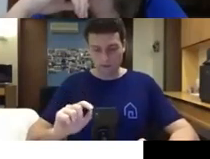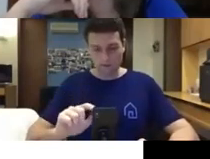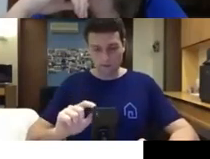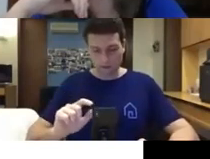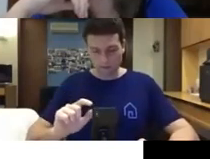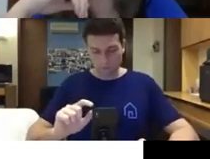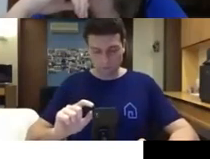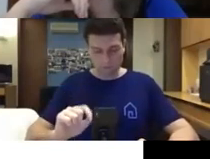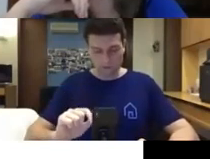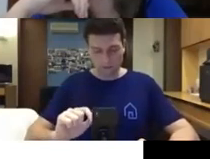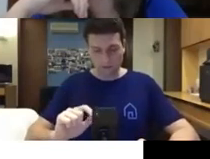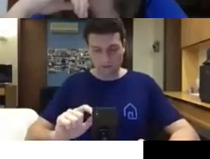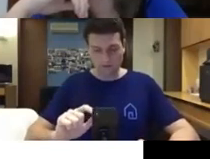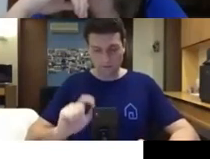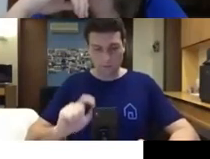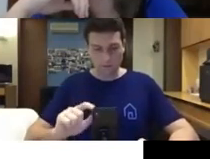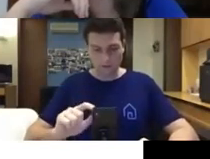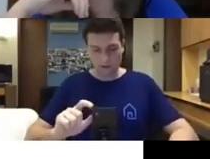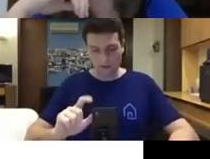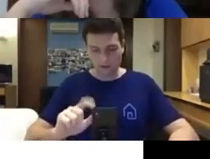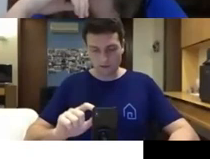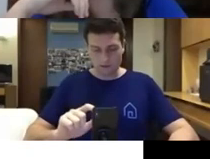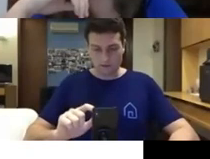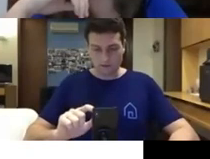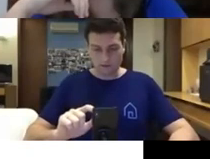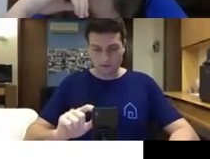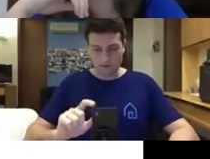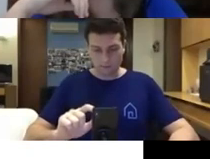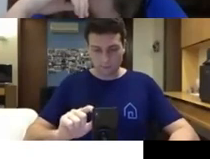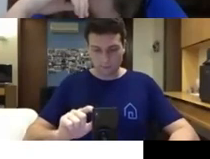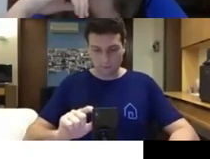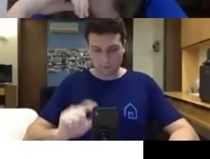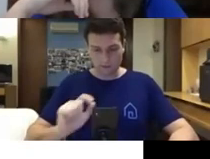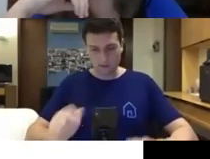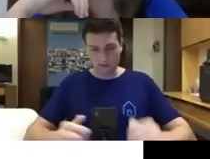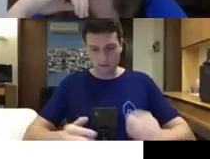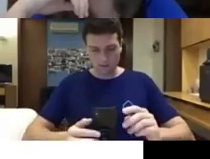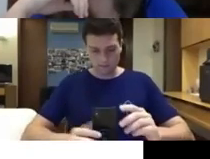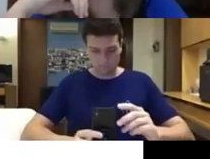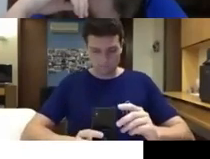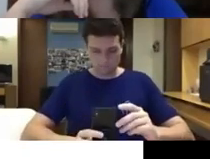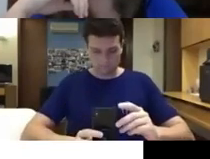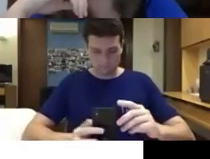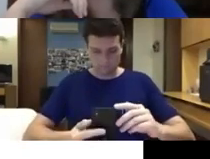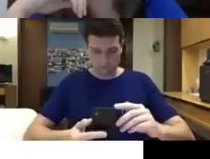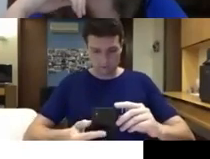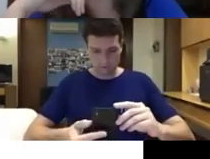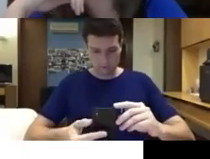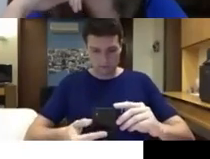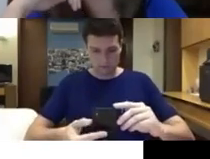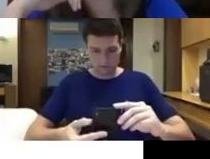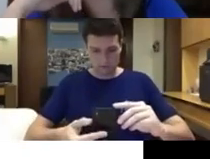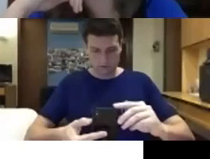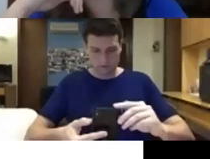Tá ok? Obrigado a todo mundo do Instagram aqui, que está sempre acompanhando a gente. E até a próxima. Vou encerrar aqui. Maravilha.